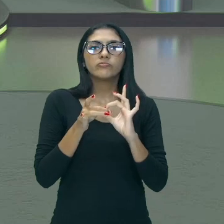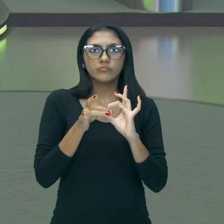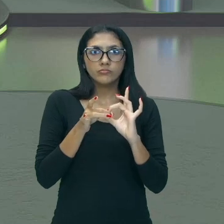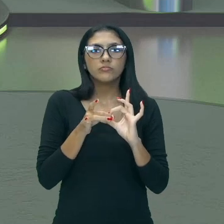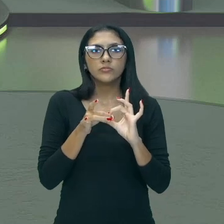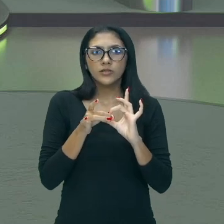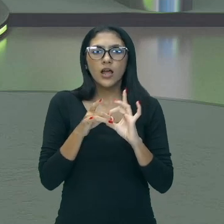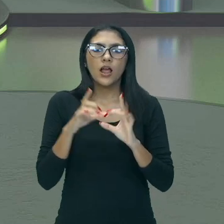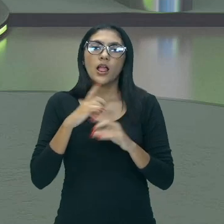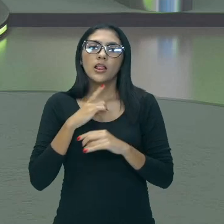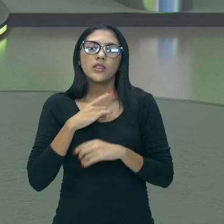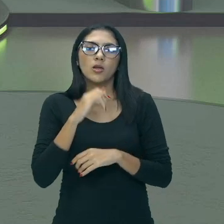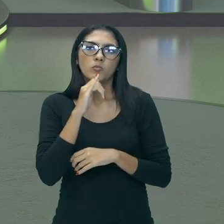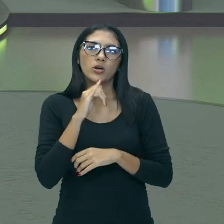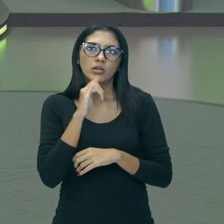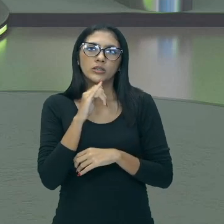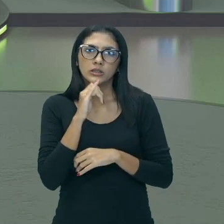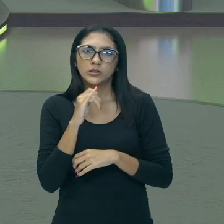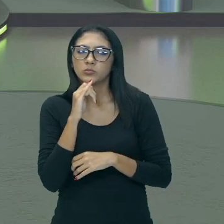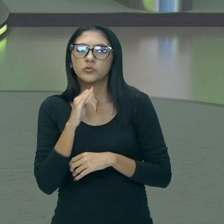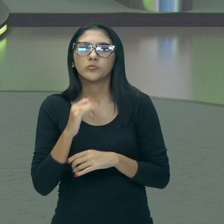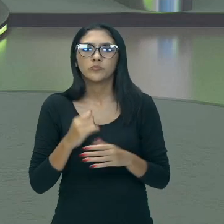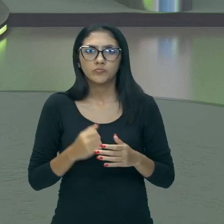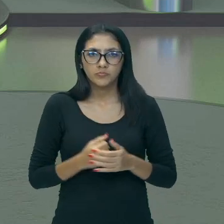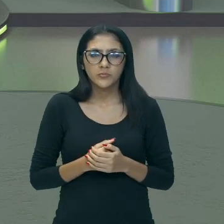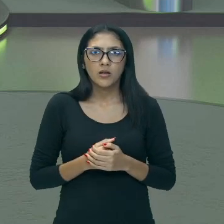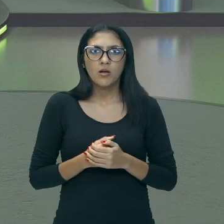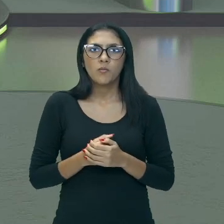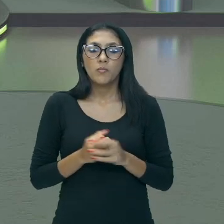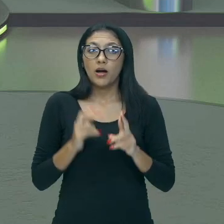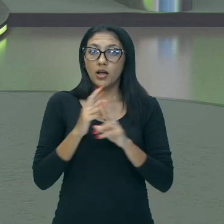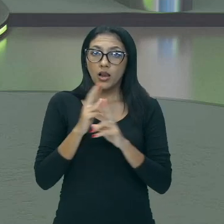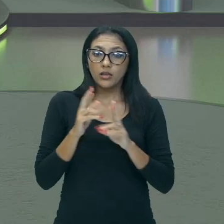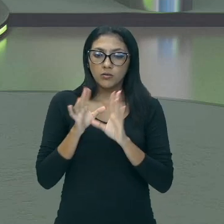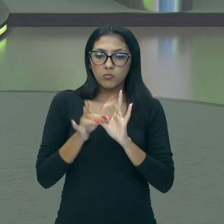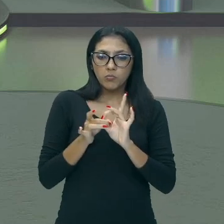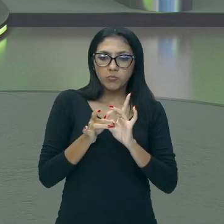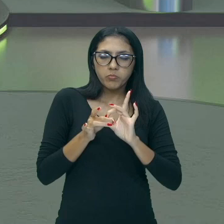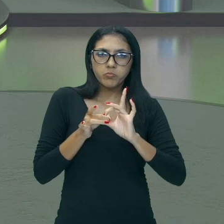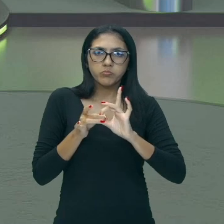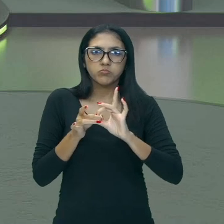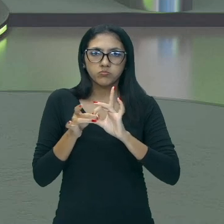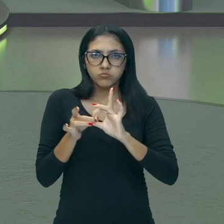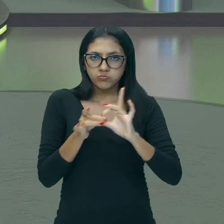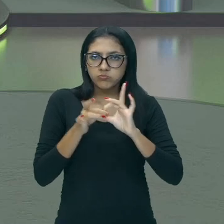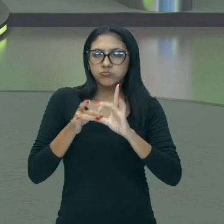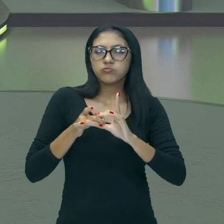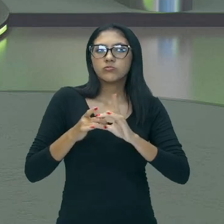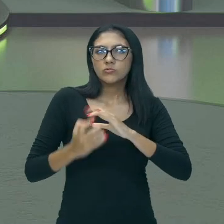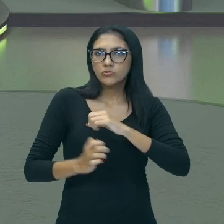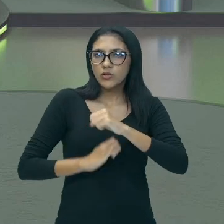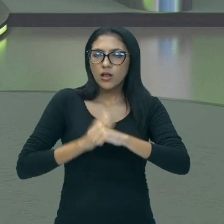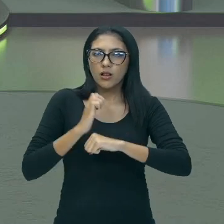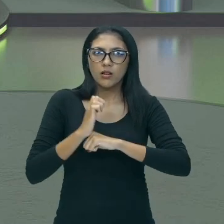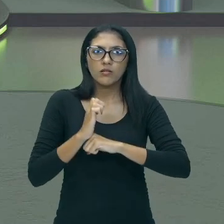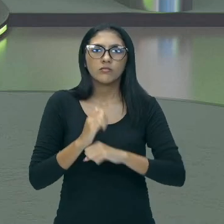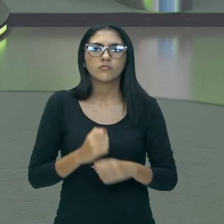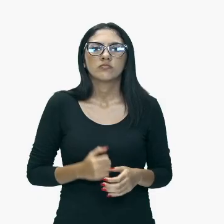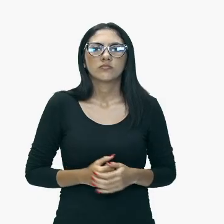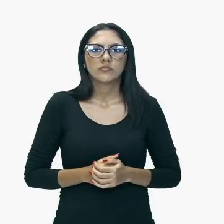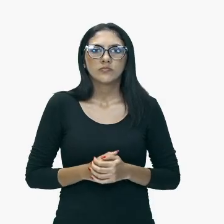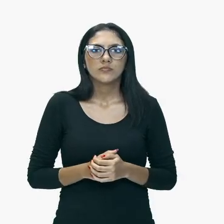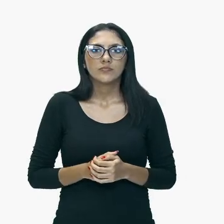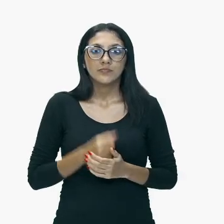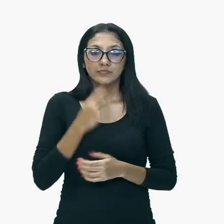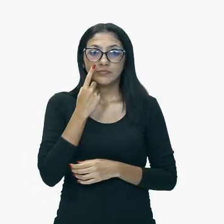isso os fogos de artifício. Então Bohr trouxe essa contribuição aí em relação aos átomos. E ele ficou dessa forma, dê uma